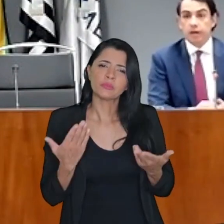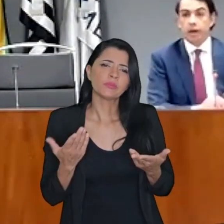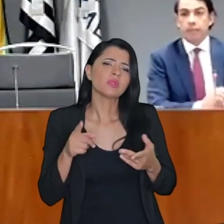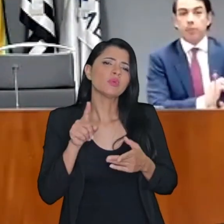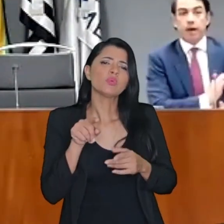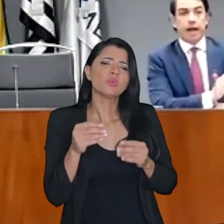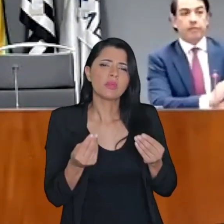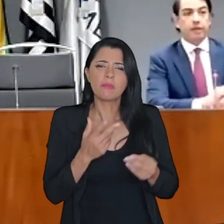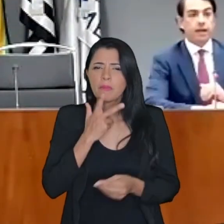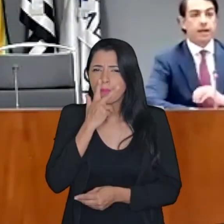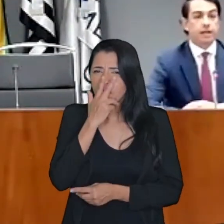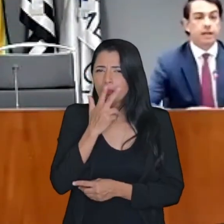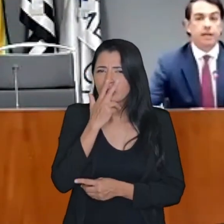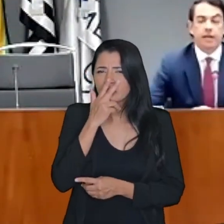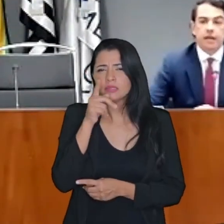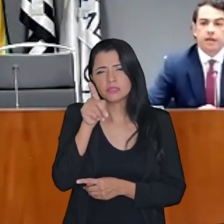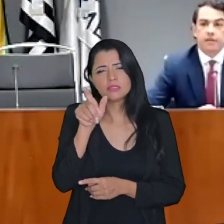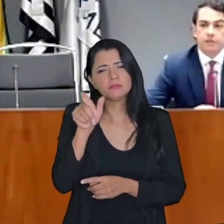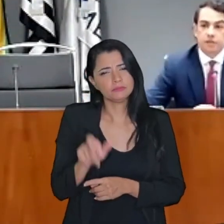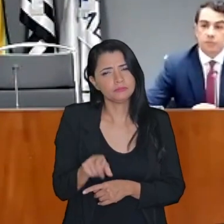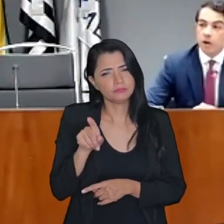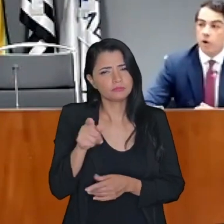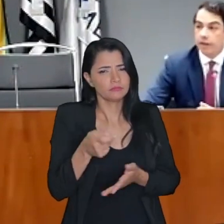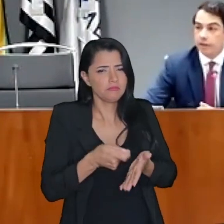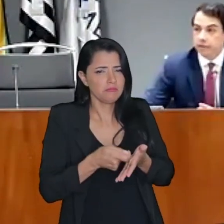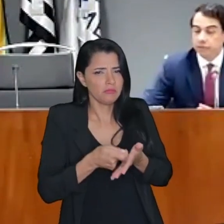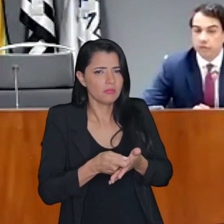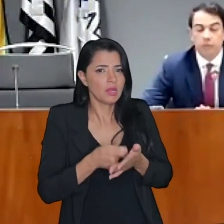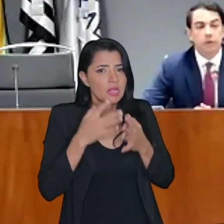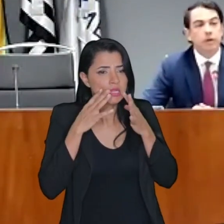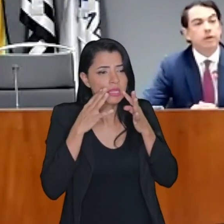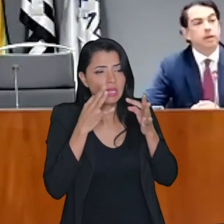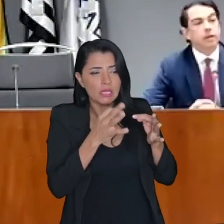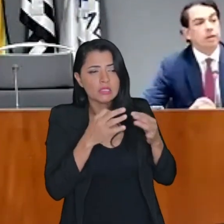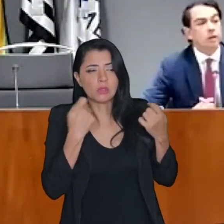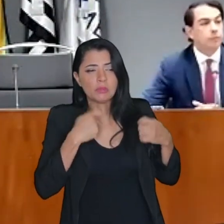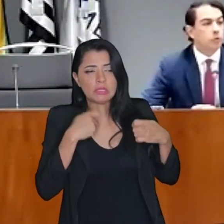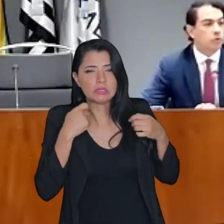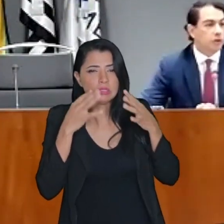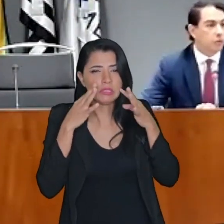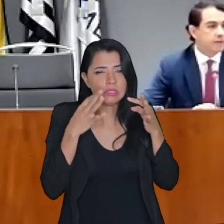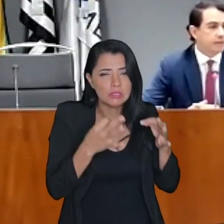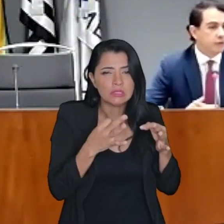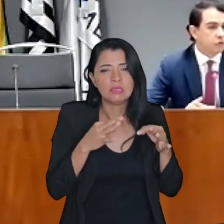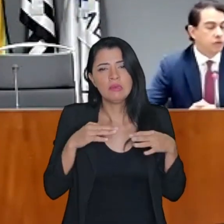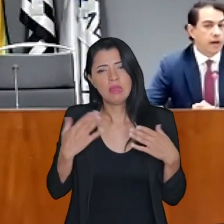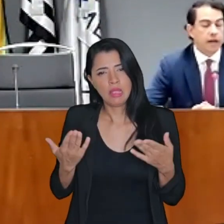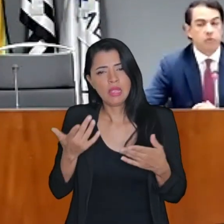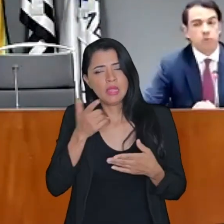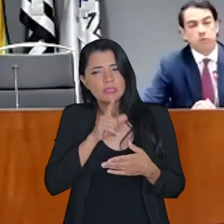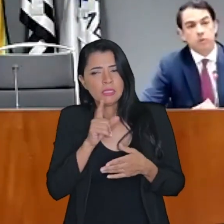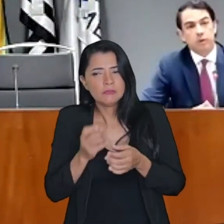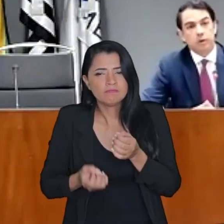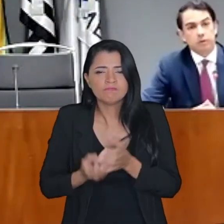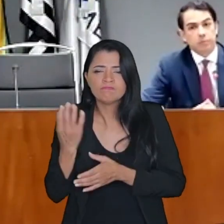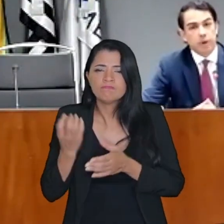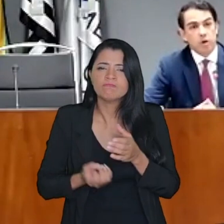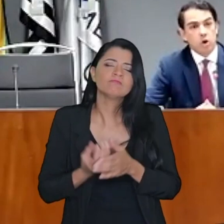inegavelmente, me parece, aquele que exige maior atenção e, por consequência, tem